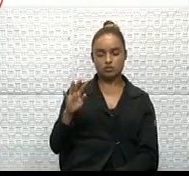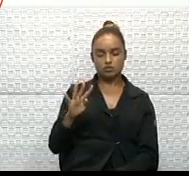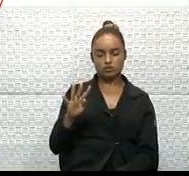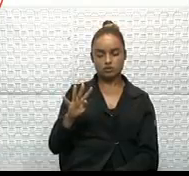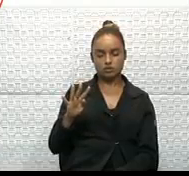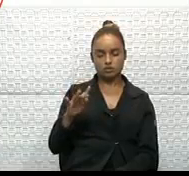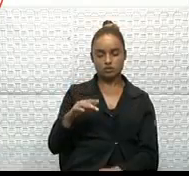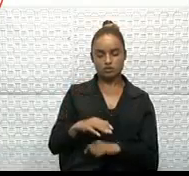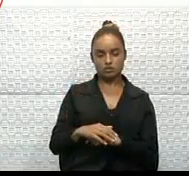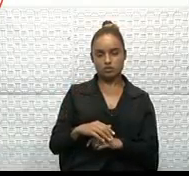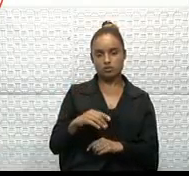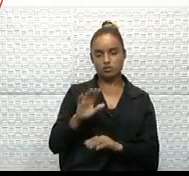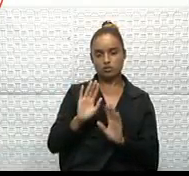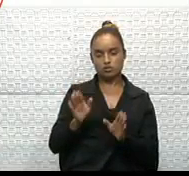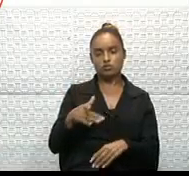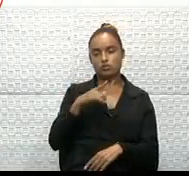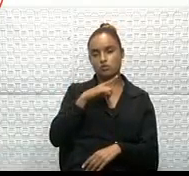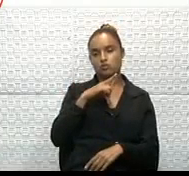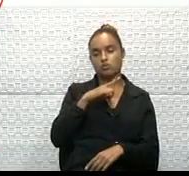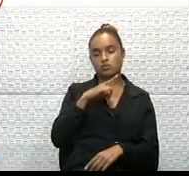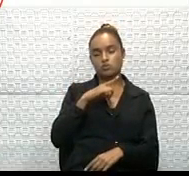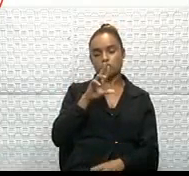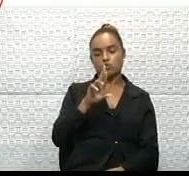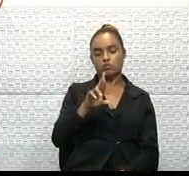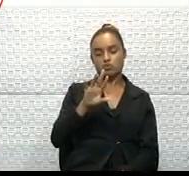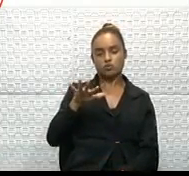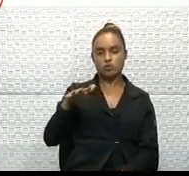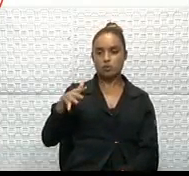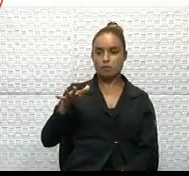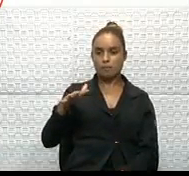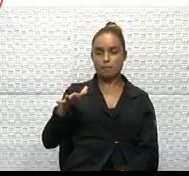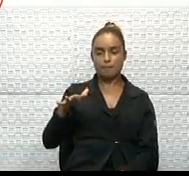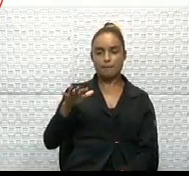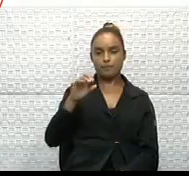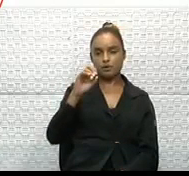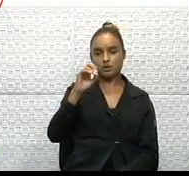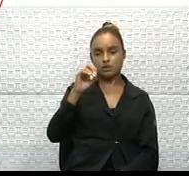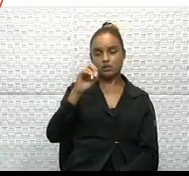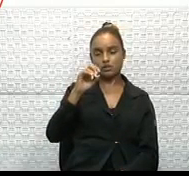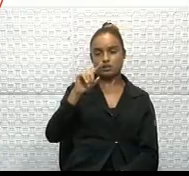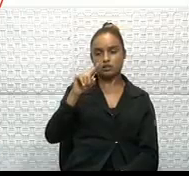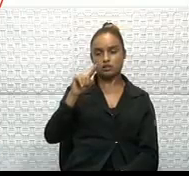19,84, obteremos o R como aproximadamente